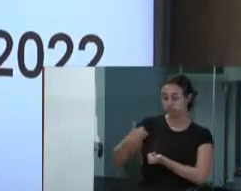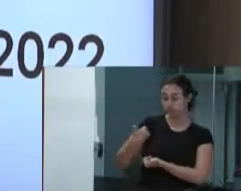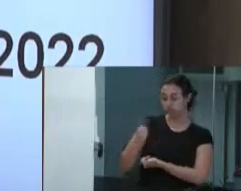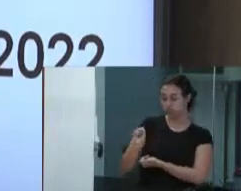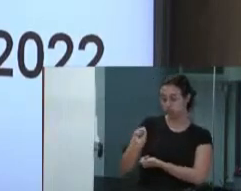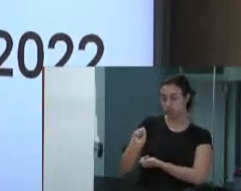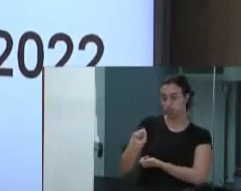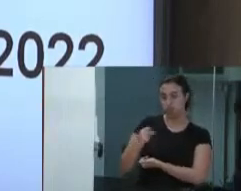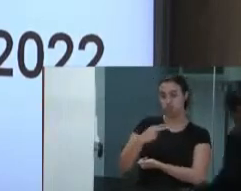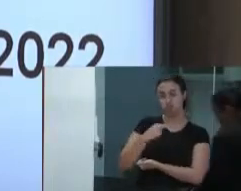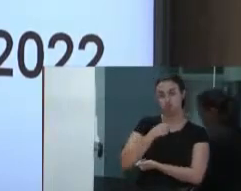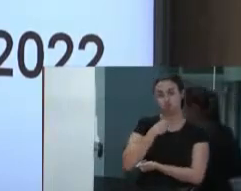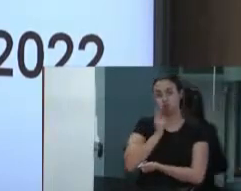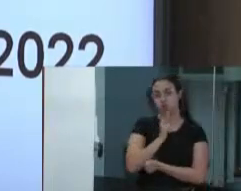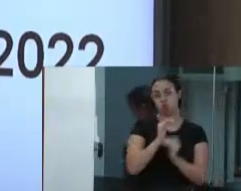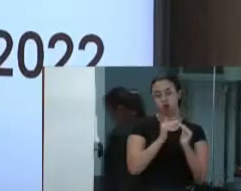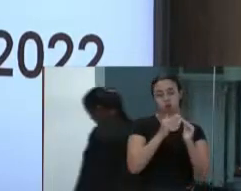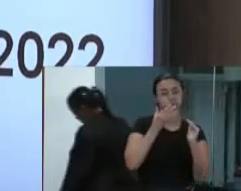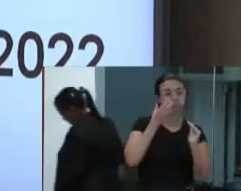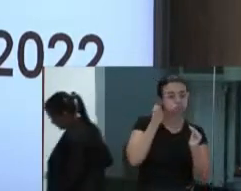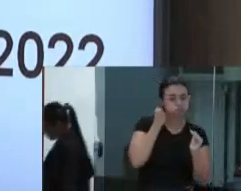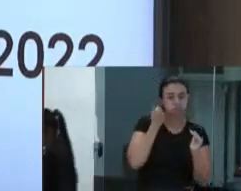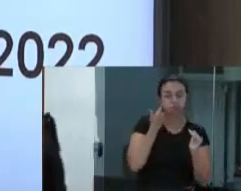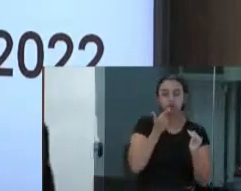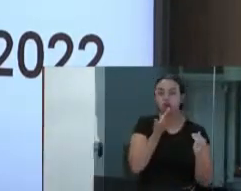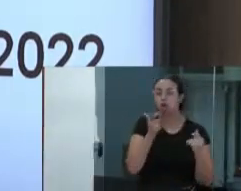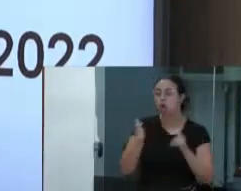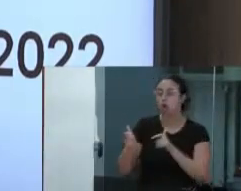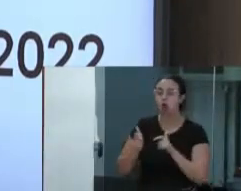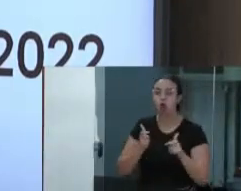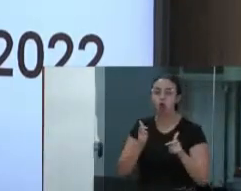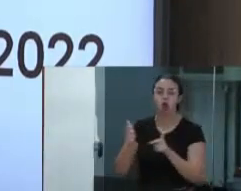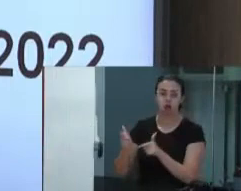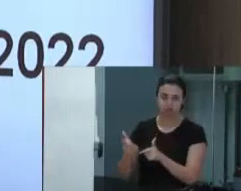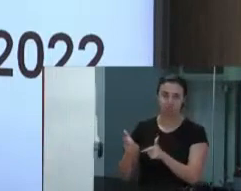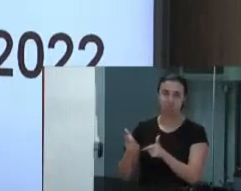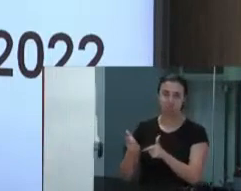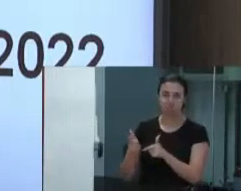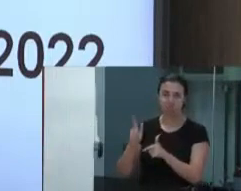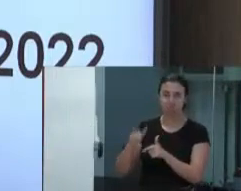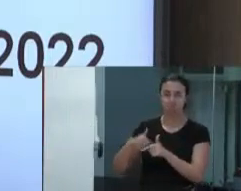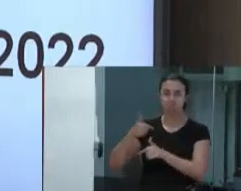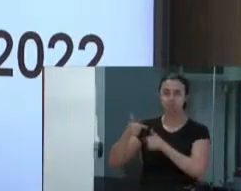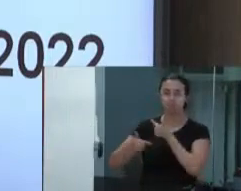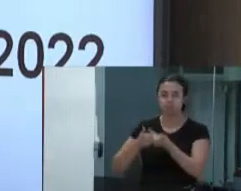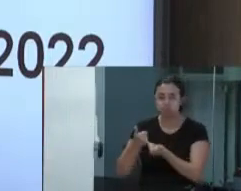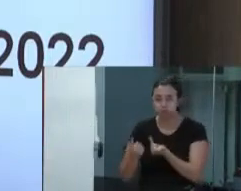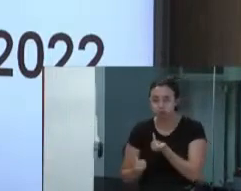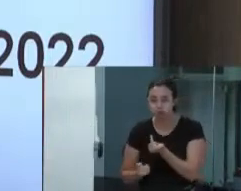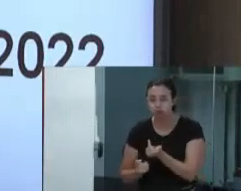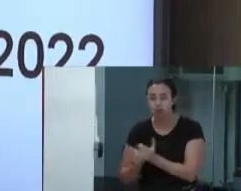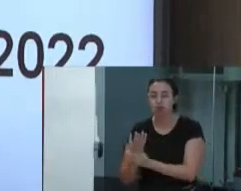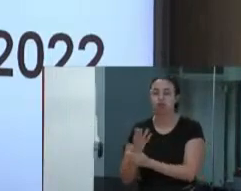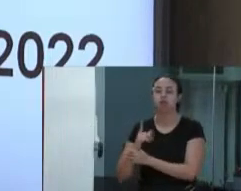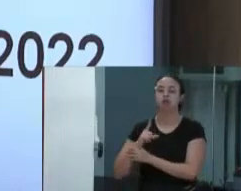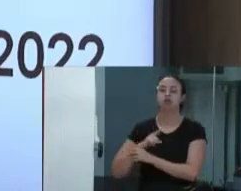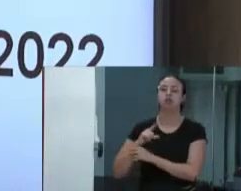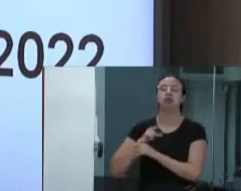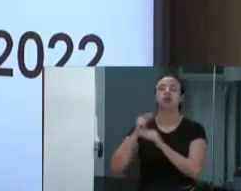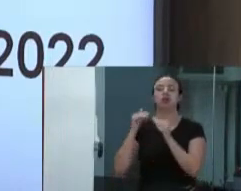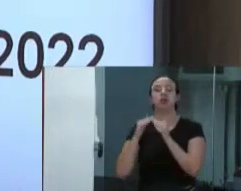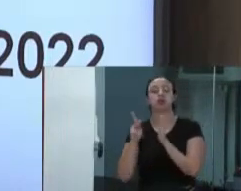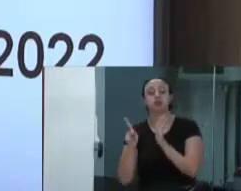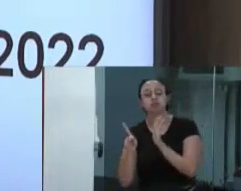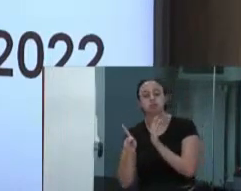não podem mais permanecer no acolhimento, né, e não tinham para onde ir. Então, foi um serviço implantado, ele é tipificado, né? Então, a gente tem a unidade